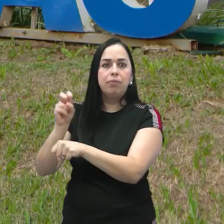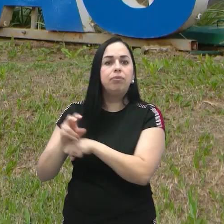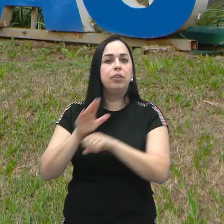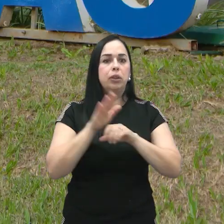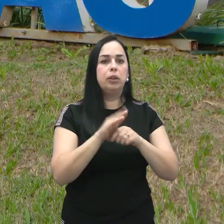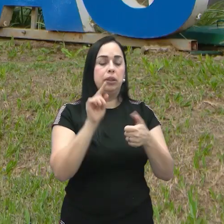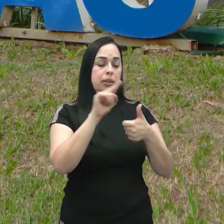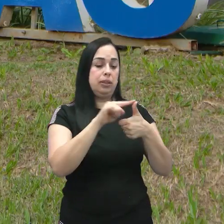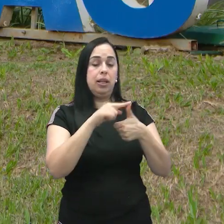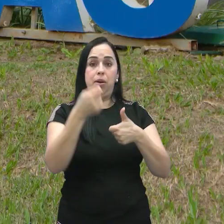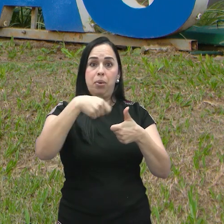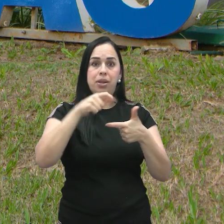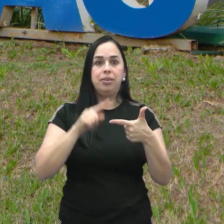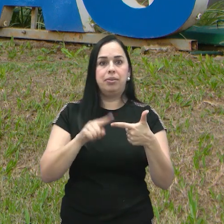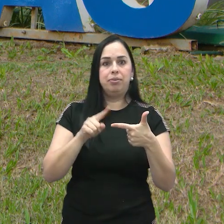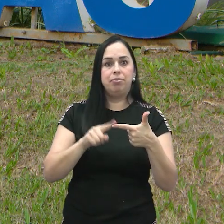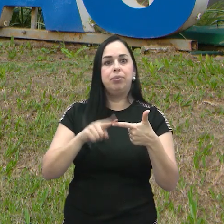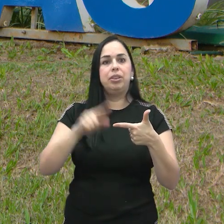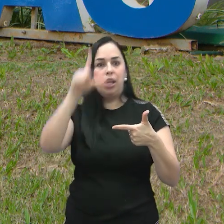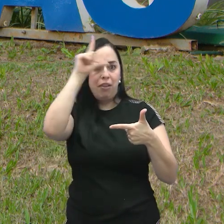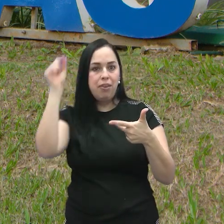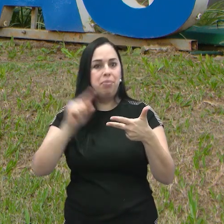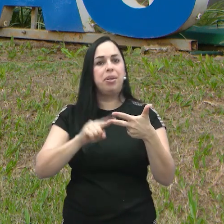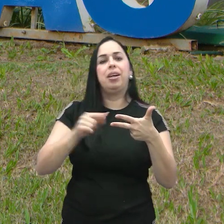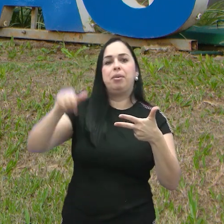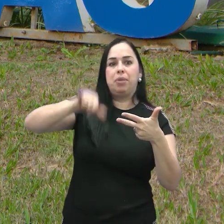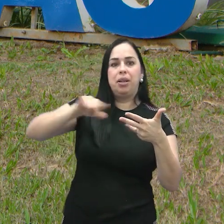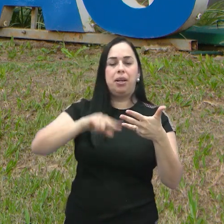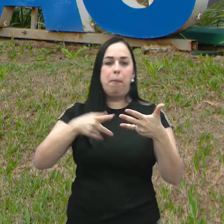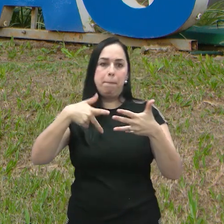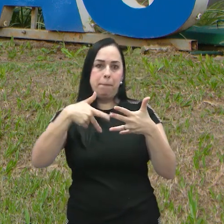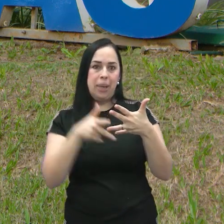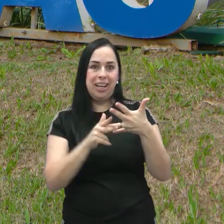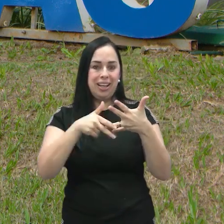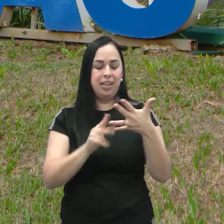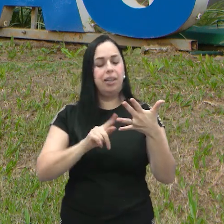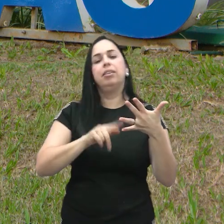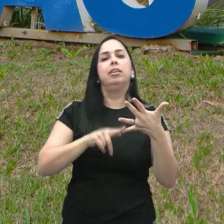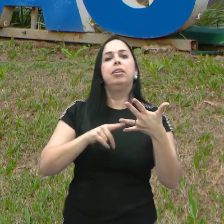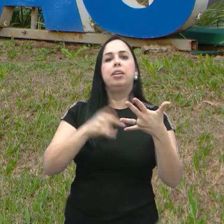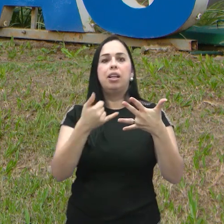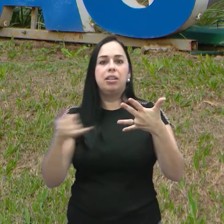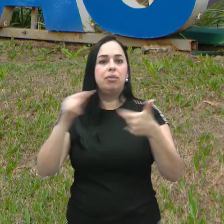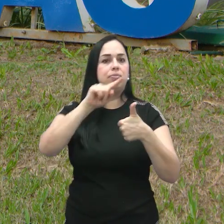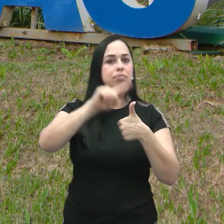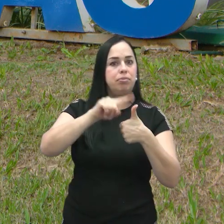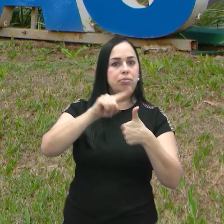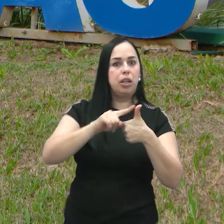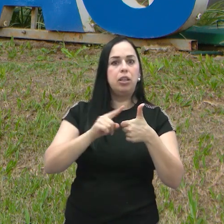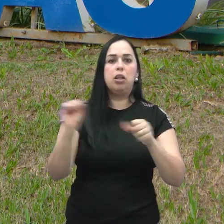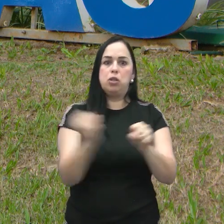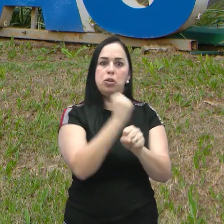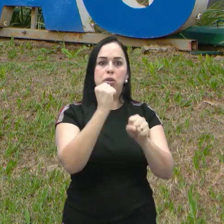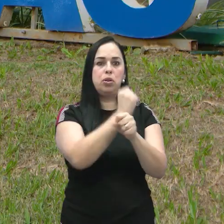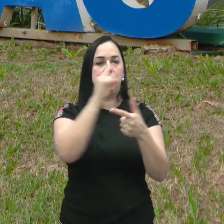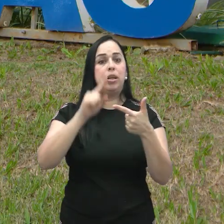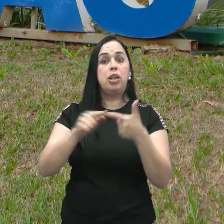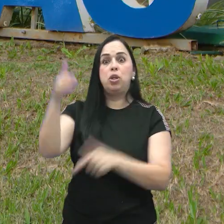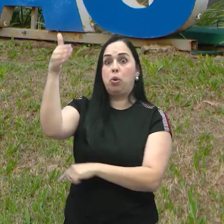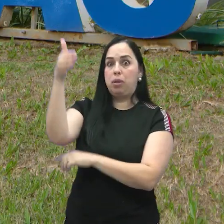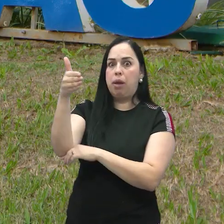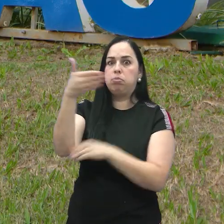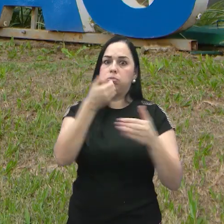400 vagas que se dividem nos cursos de administração, enfermagem, química, mecânica, eletrônica, edificações